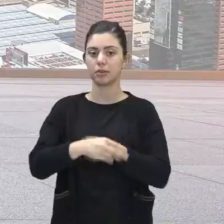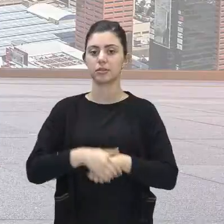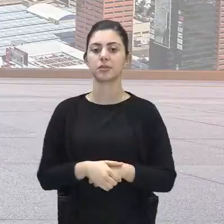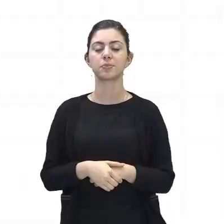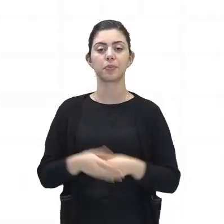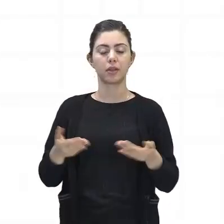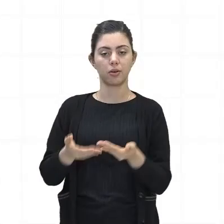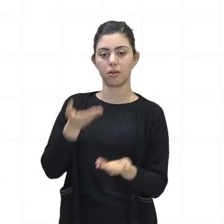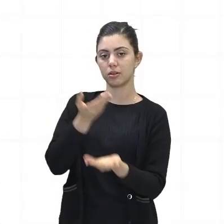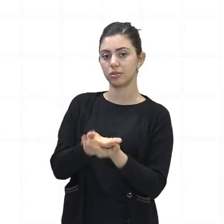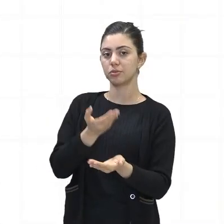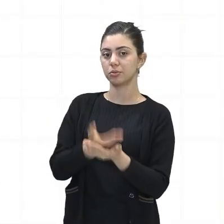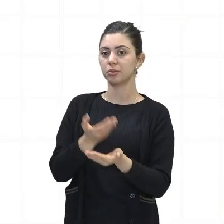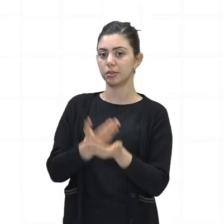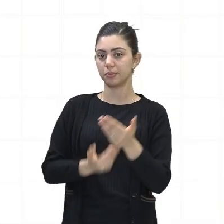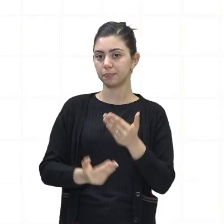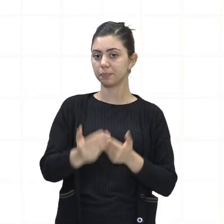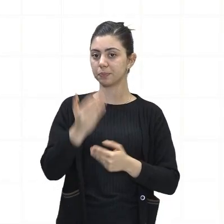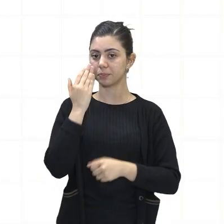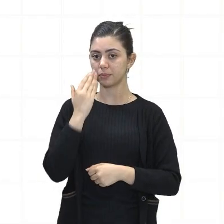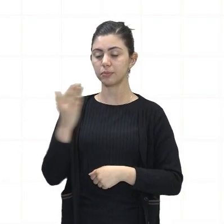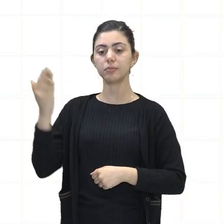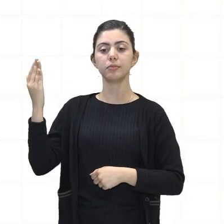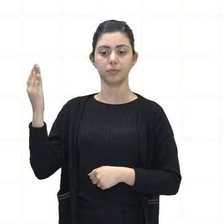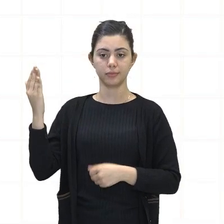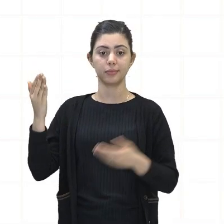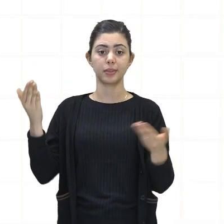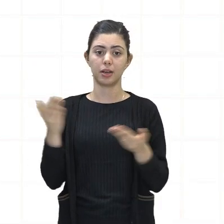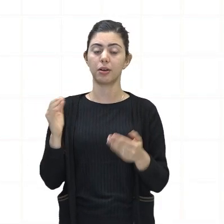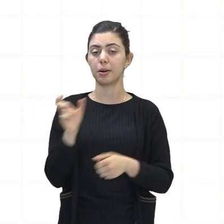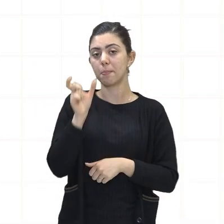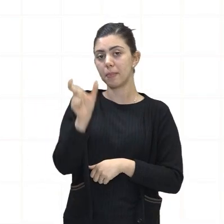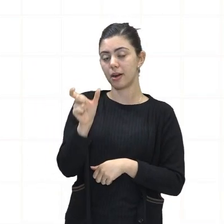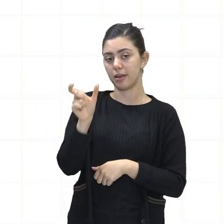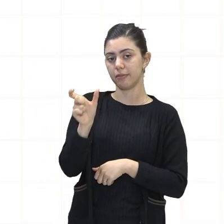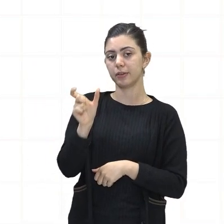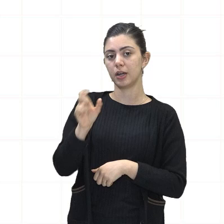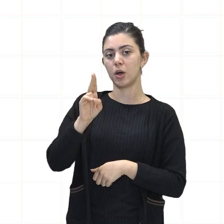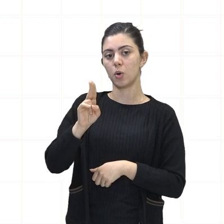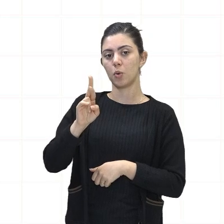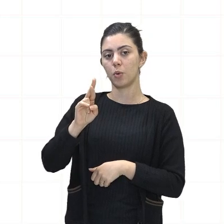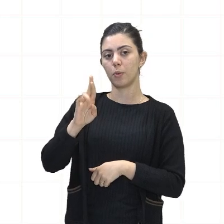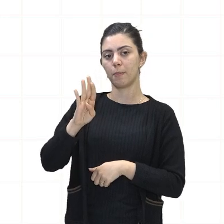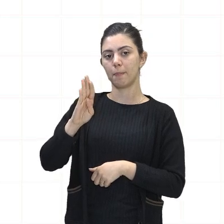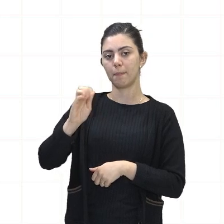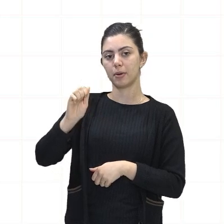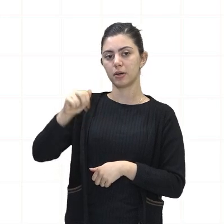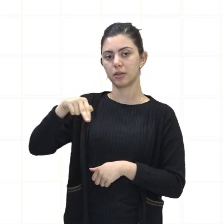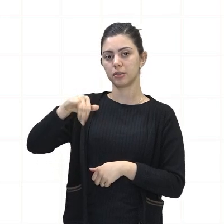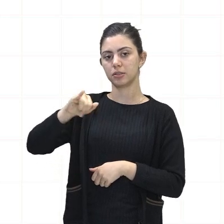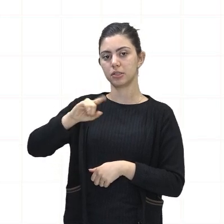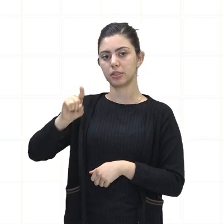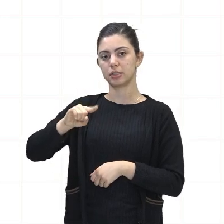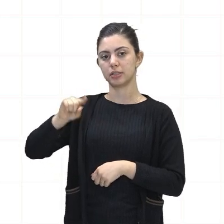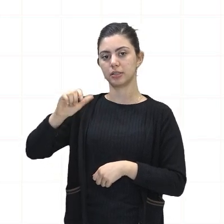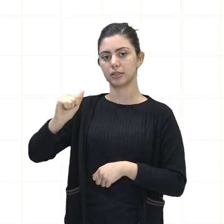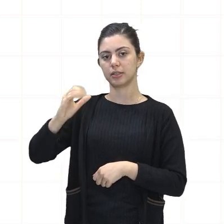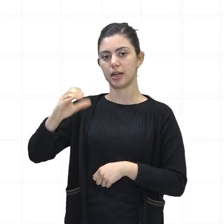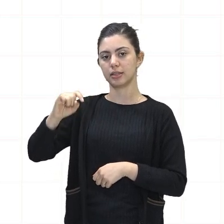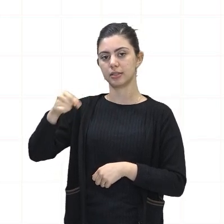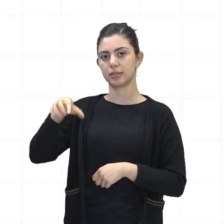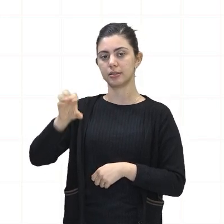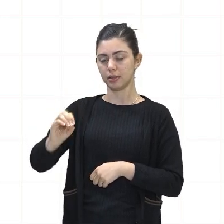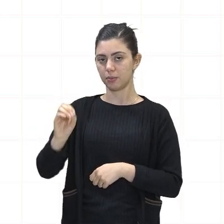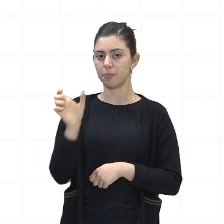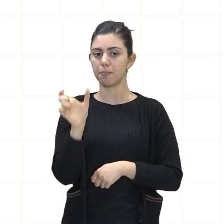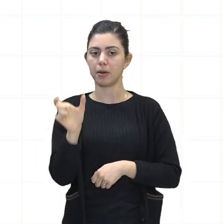começar, então, verificando o termo, claro, né? Quando a gente fala de urbanização,